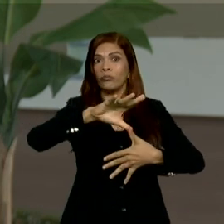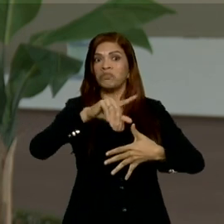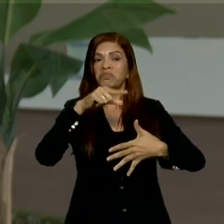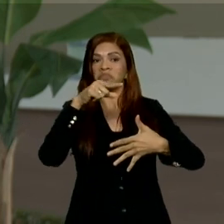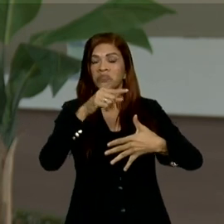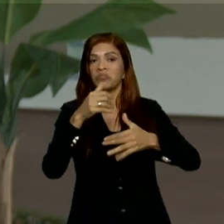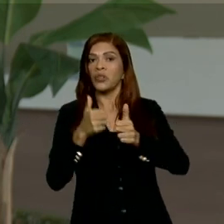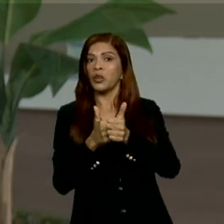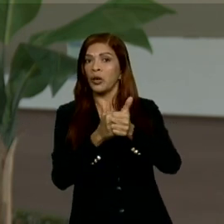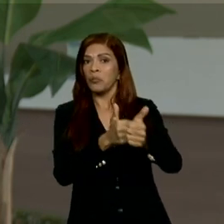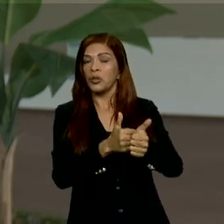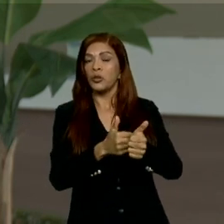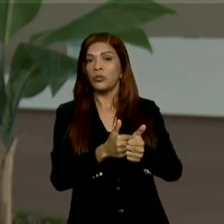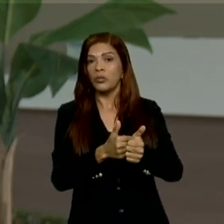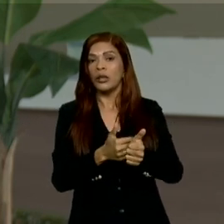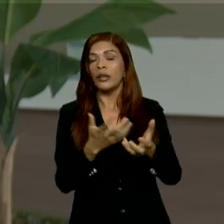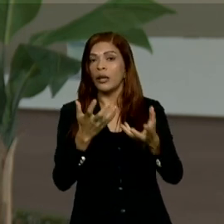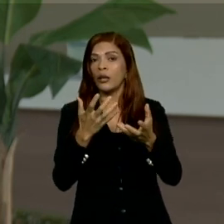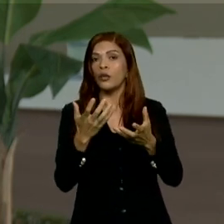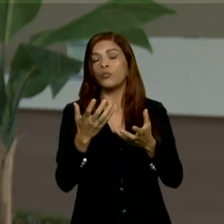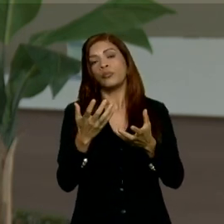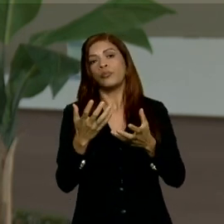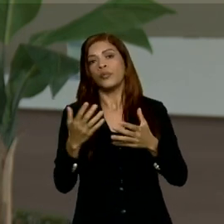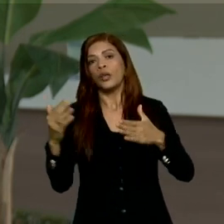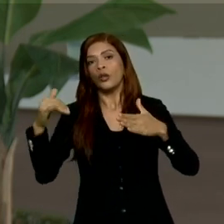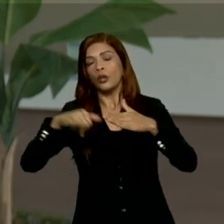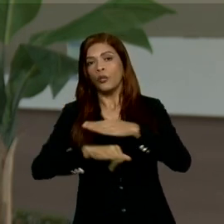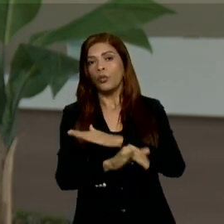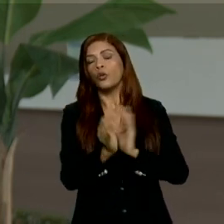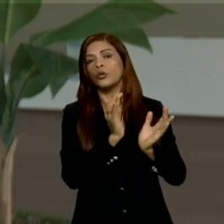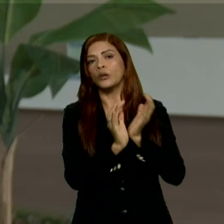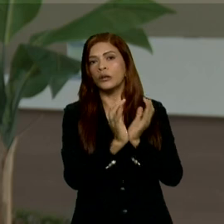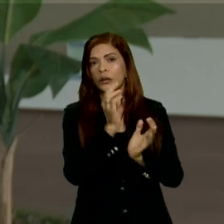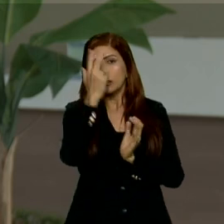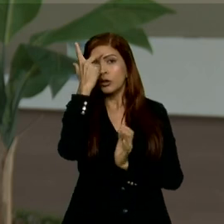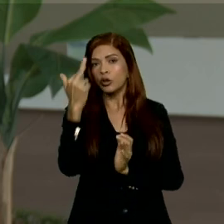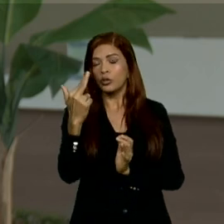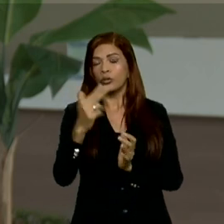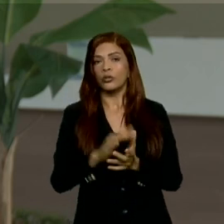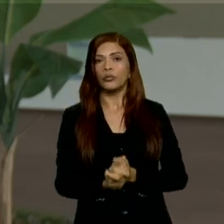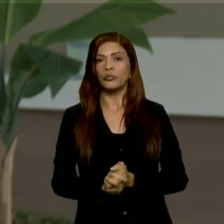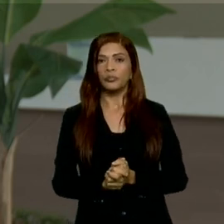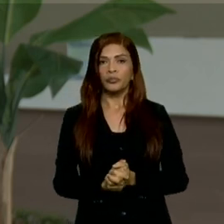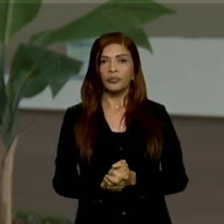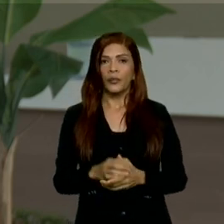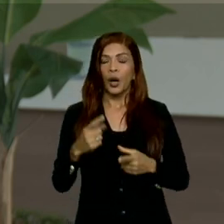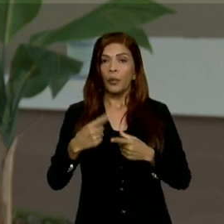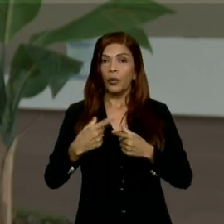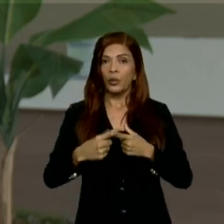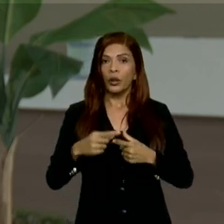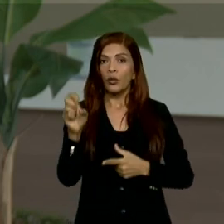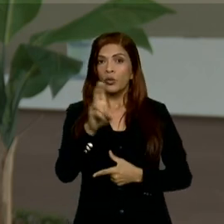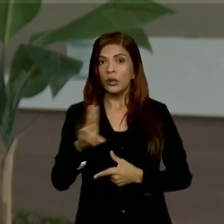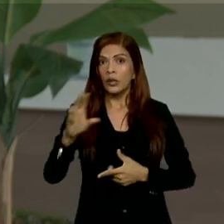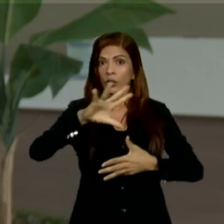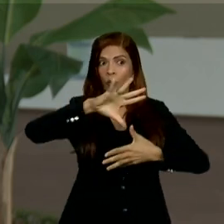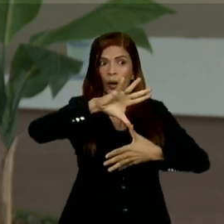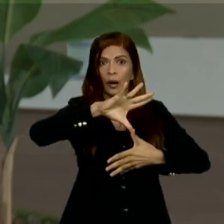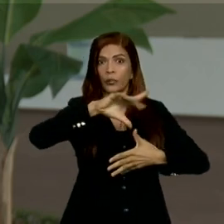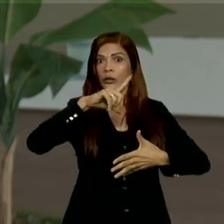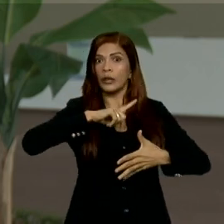eles procuram muito principalmente no aeroporto e centro histórico né porque eh através desses mapas já tem Unos pontos